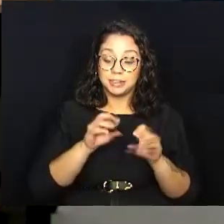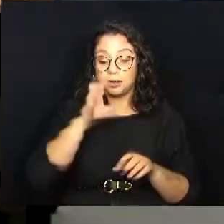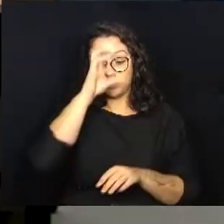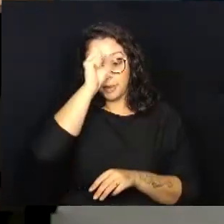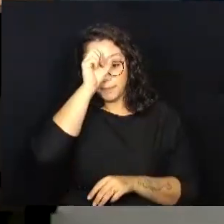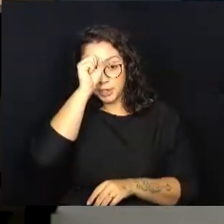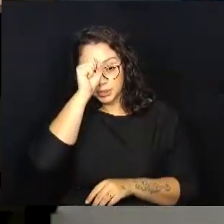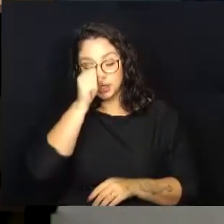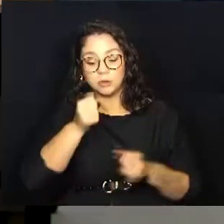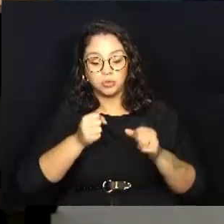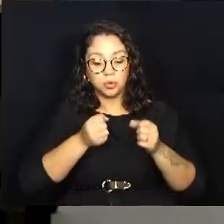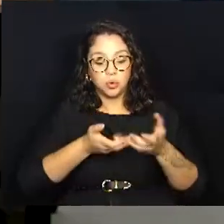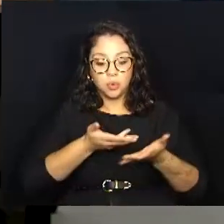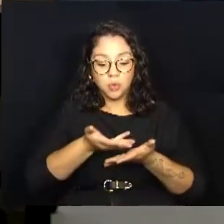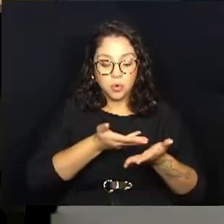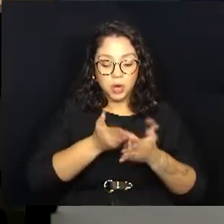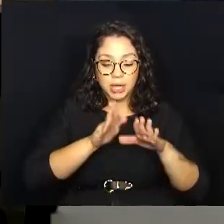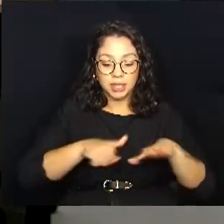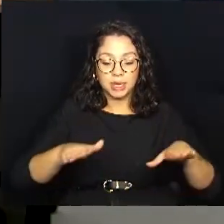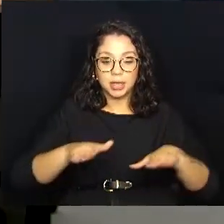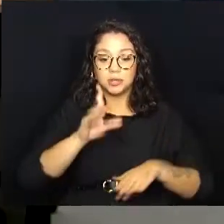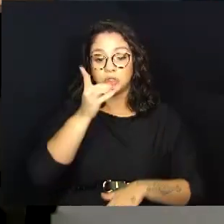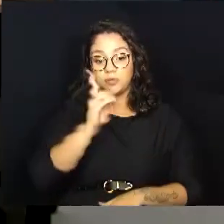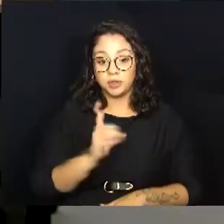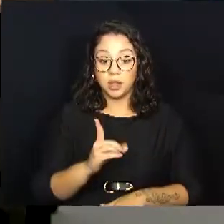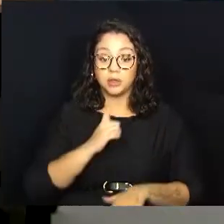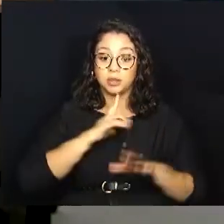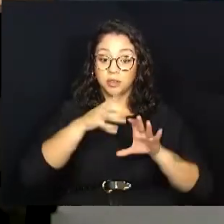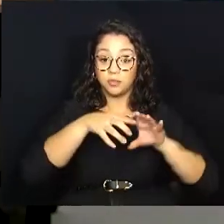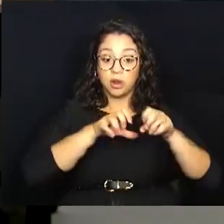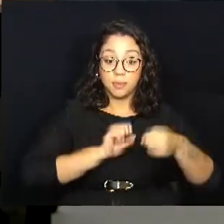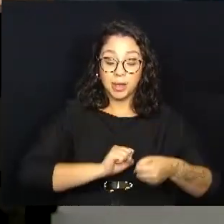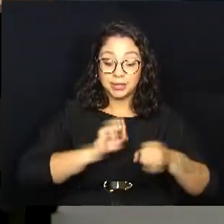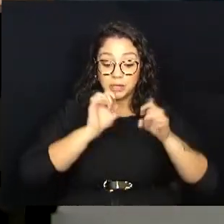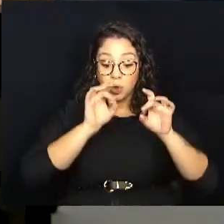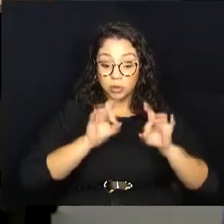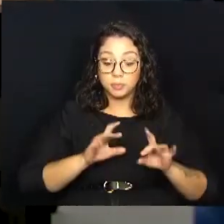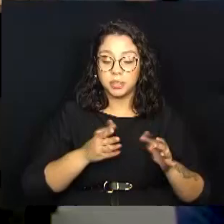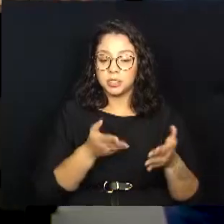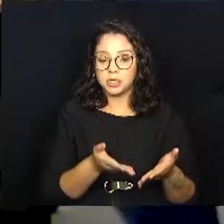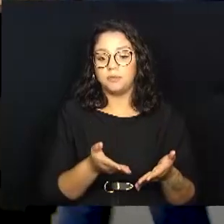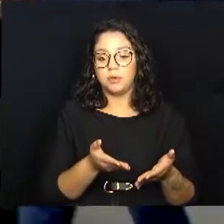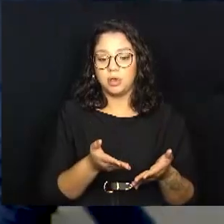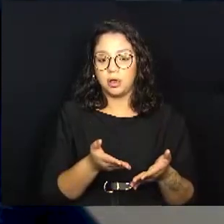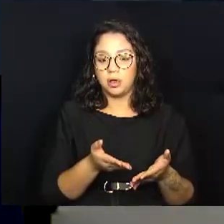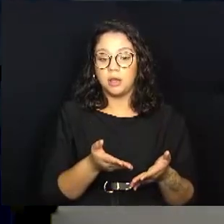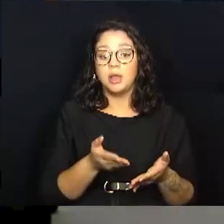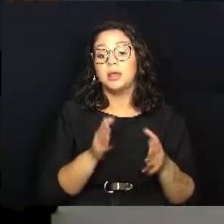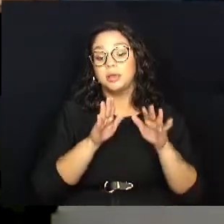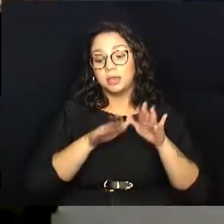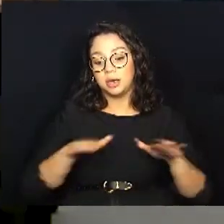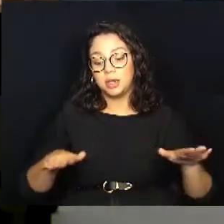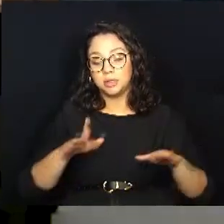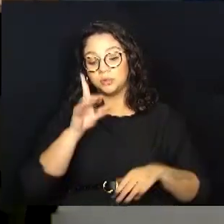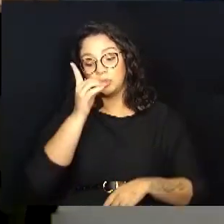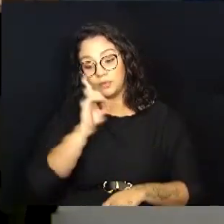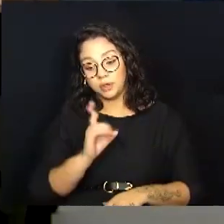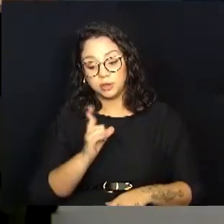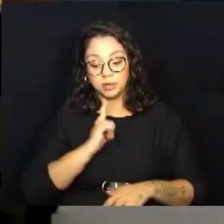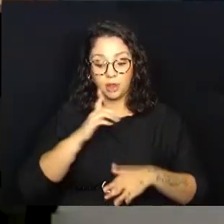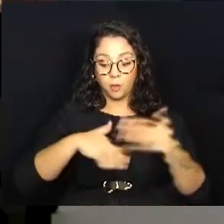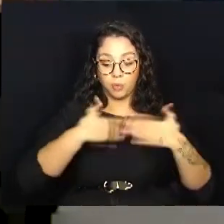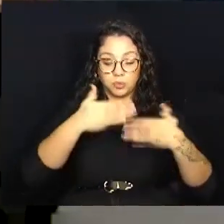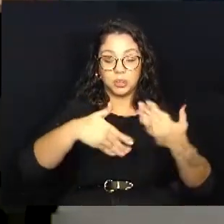no ensino-aprendizado para crianças com deficiência. Então tem toda uma formação específica que para que a gente possa, crianças